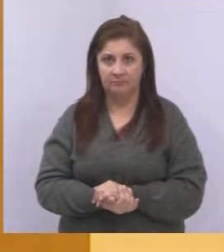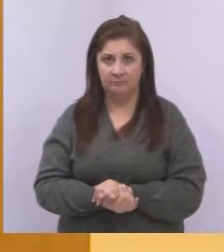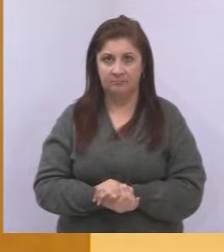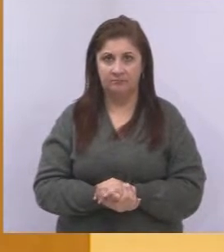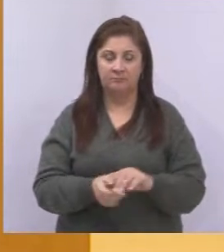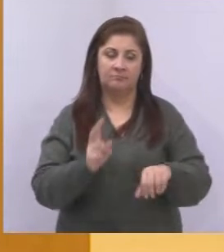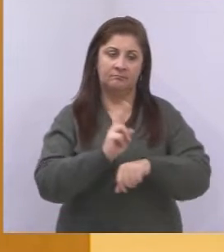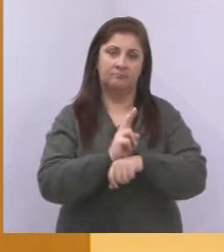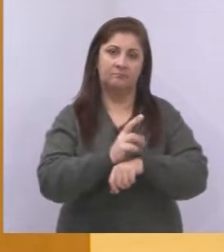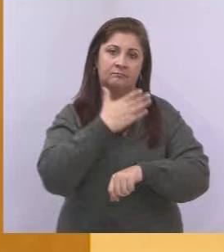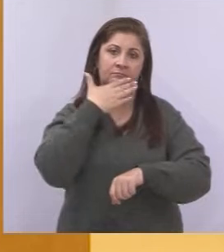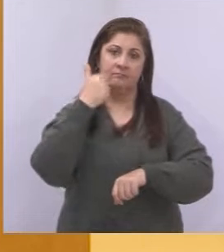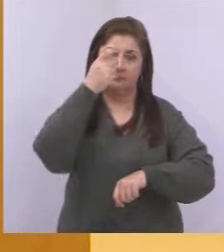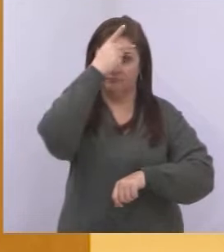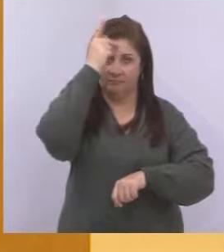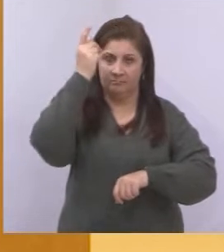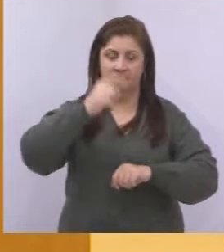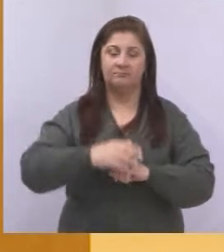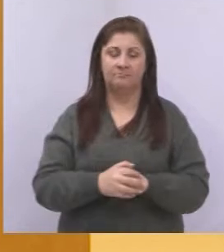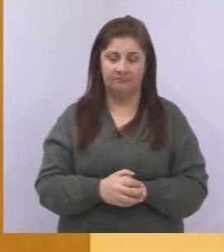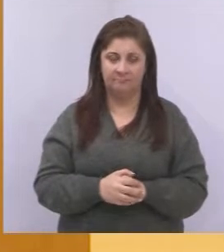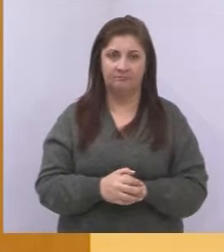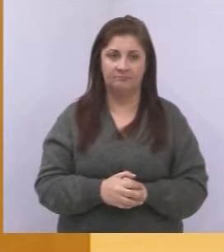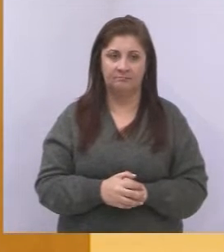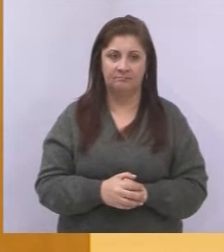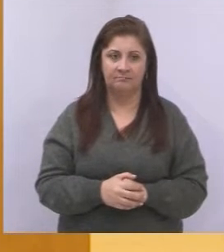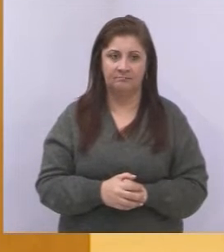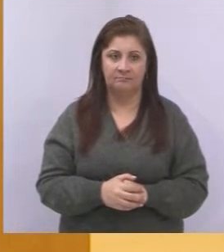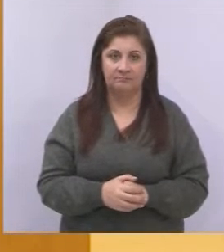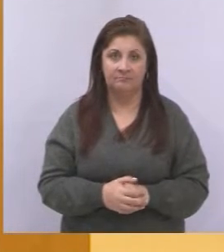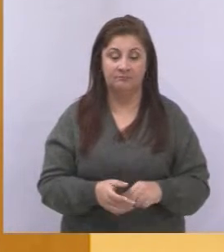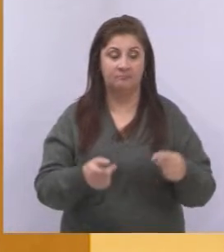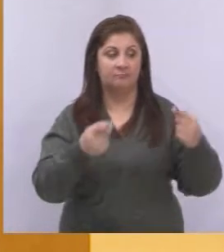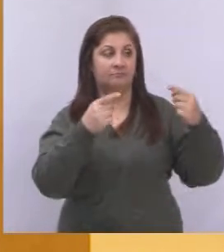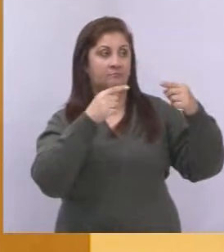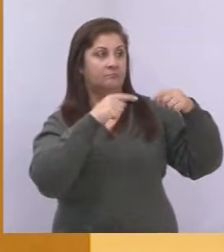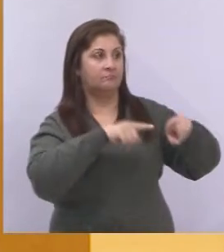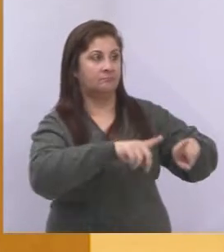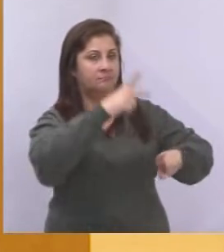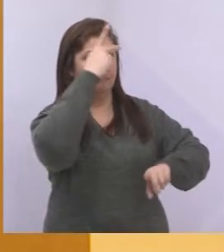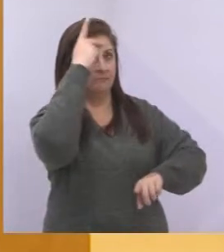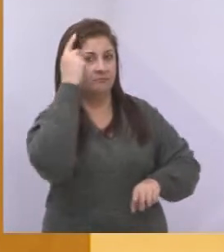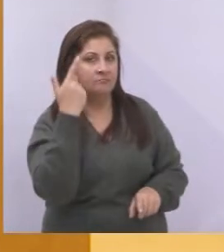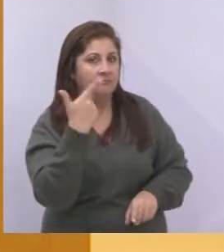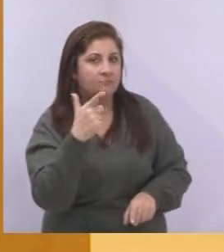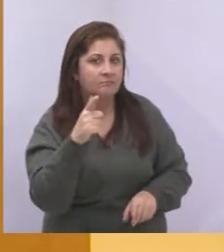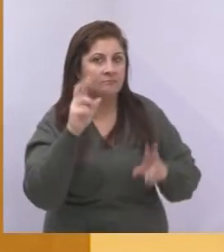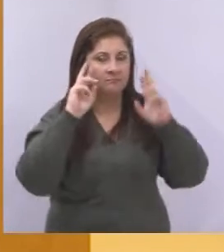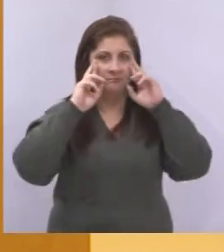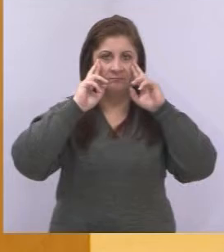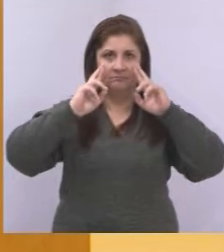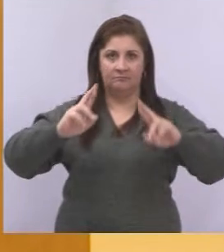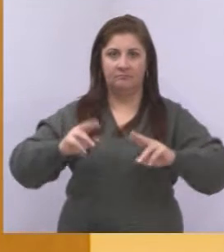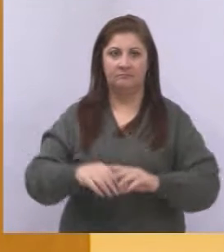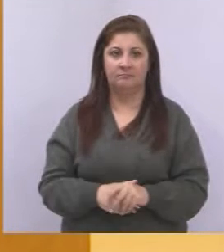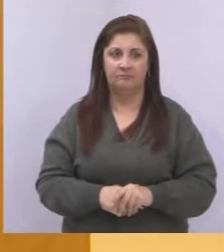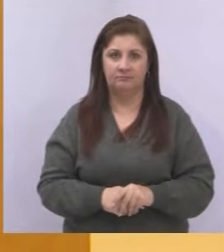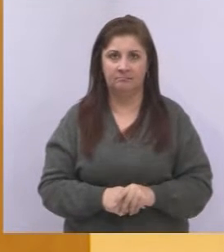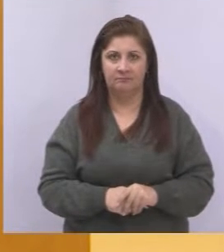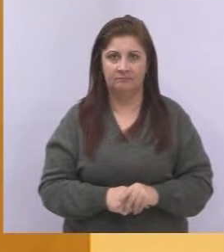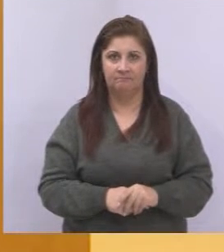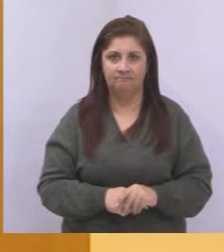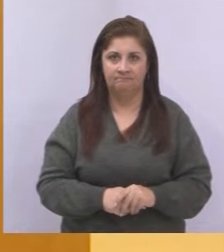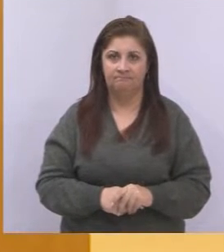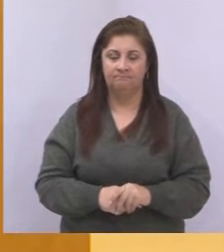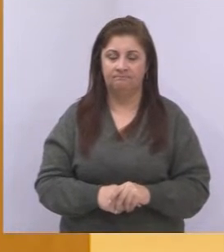dessas pessoas. E contra aqueles que desrespeitam os idosos, que desrespeitam as pessoas